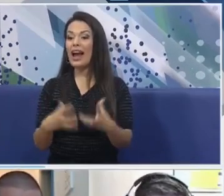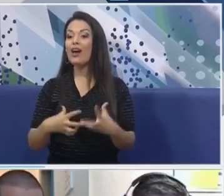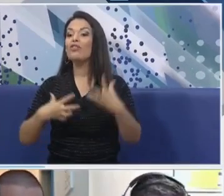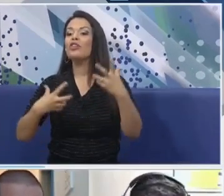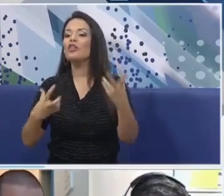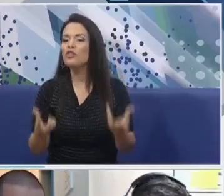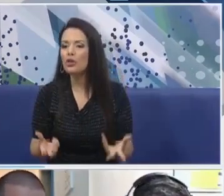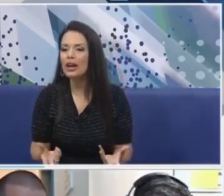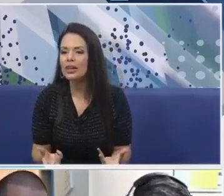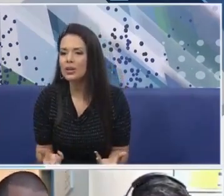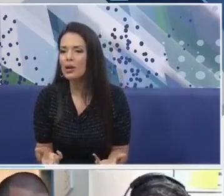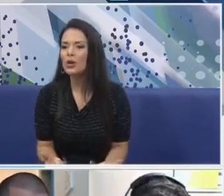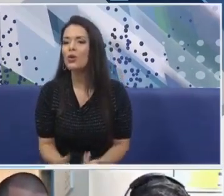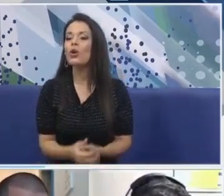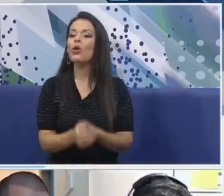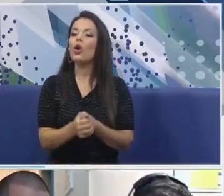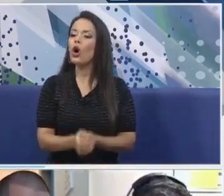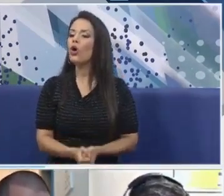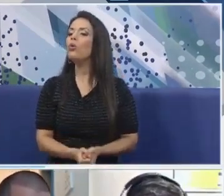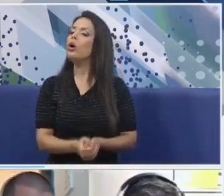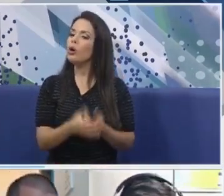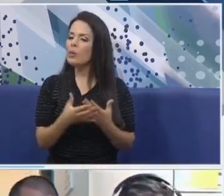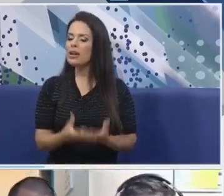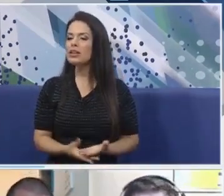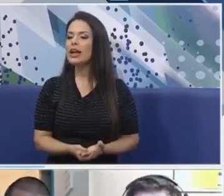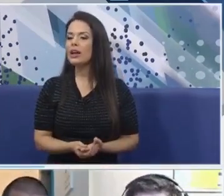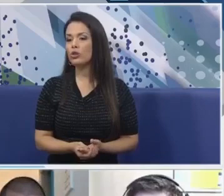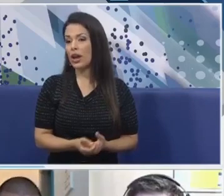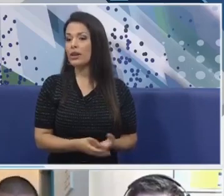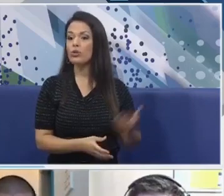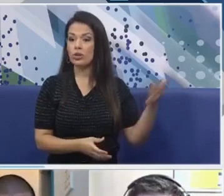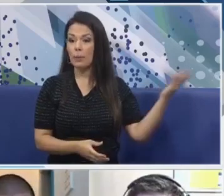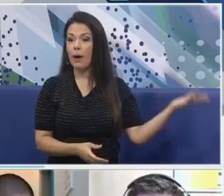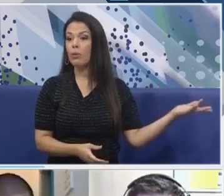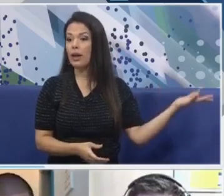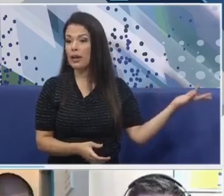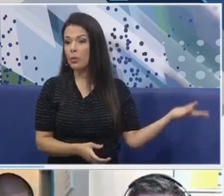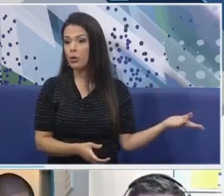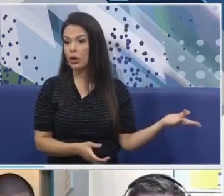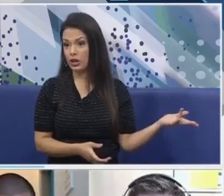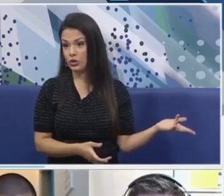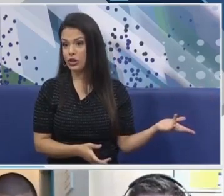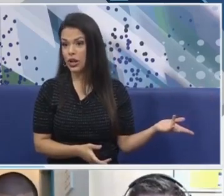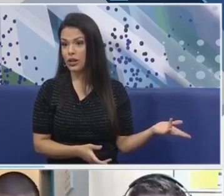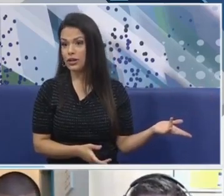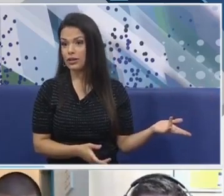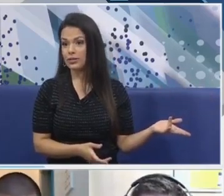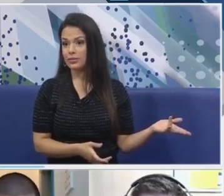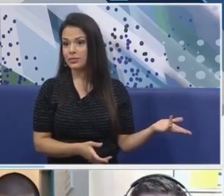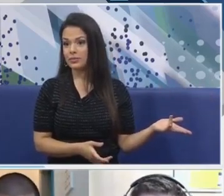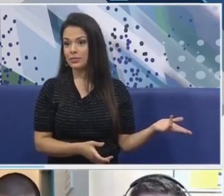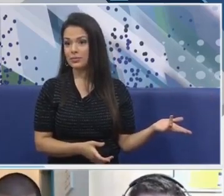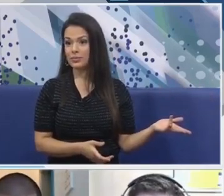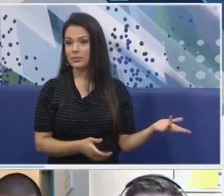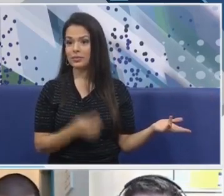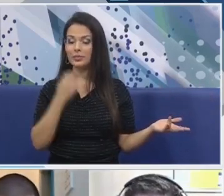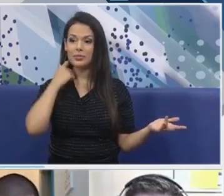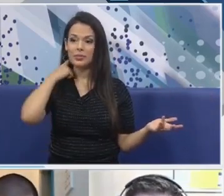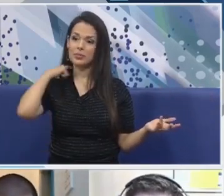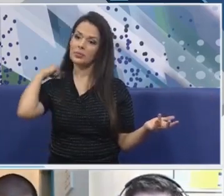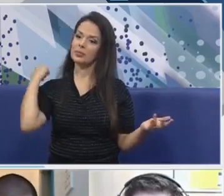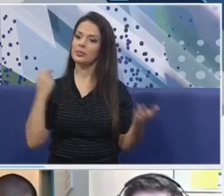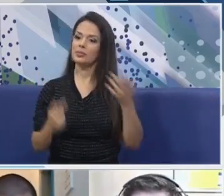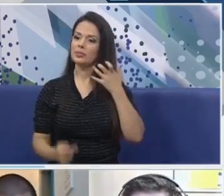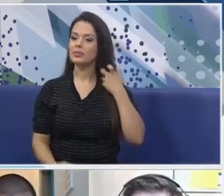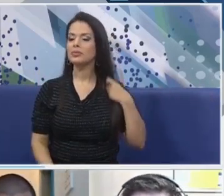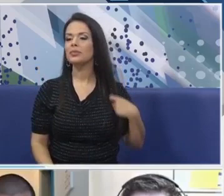a sonhar vivo, Casimiro, com o brasileiro, já que o São Paulo perdeu pro Corinthians, né? Exatamente.